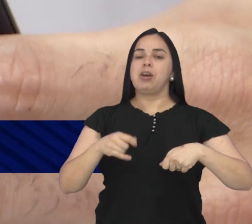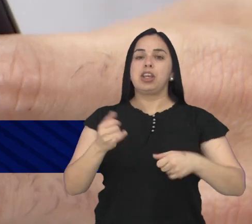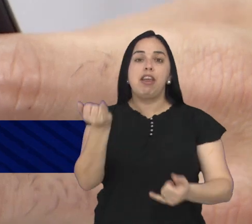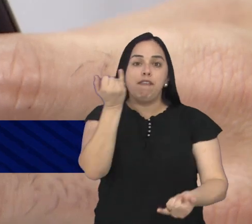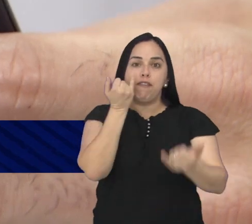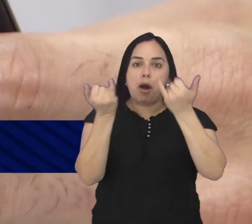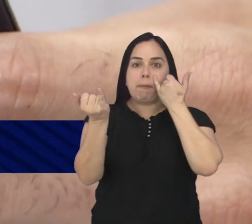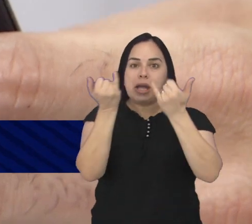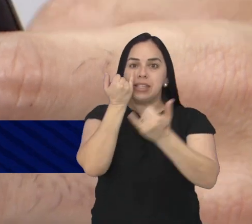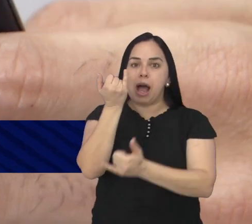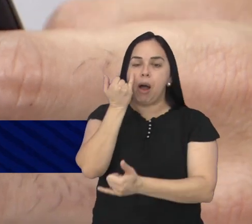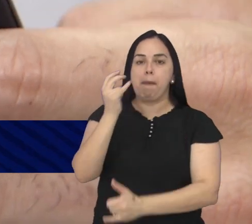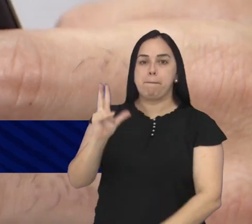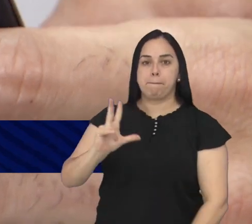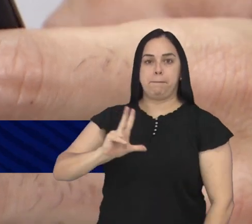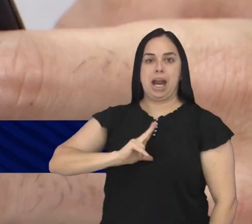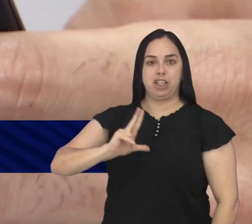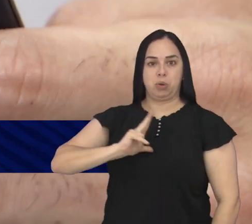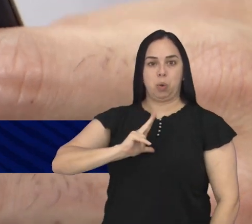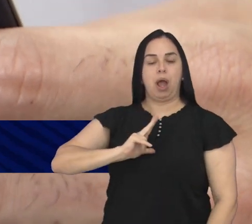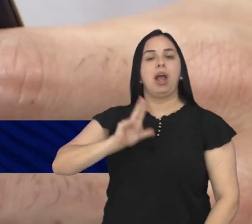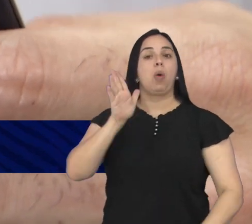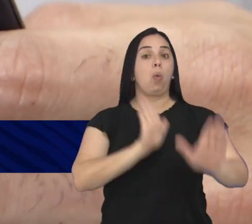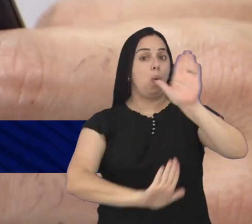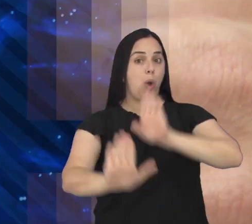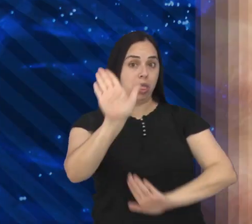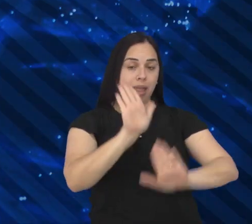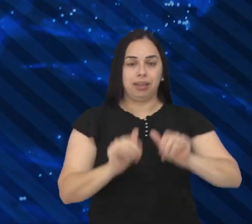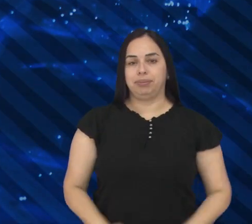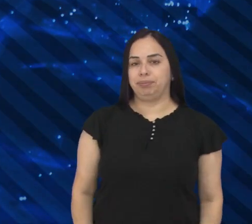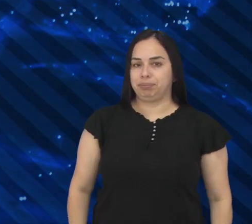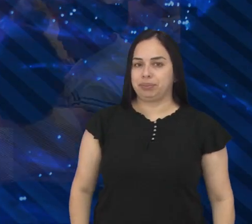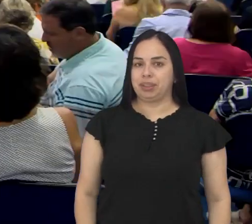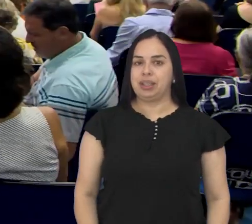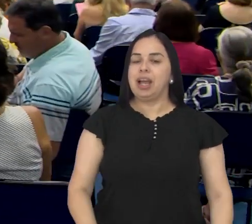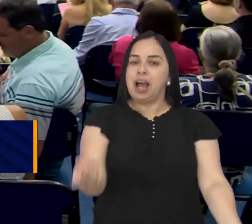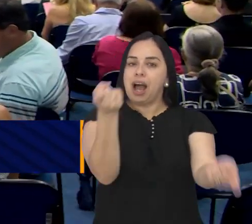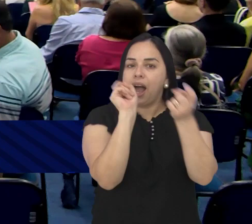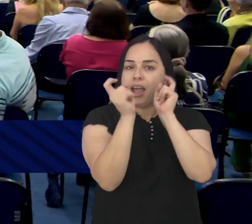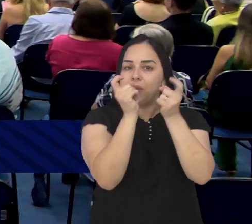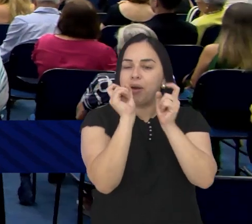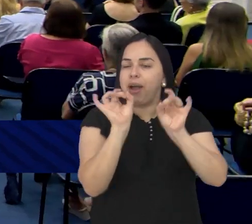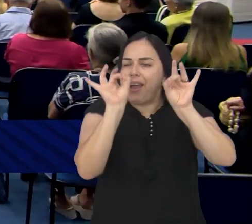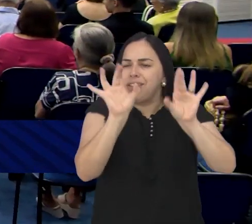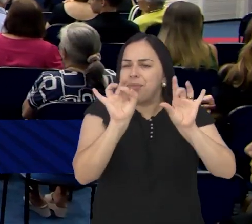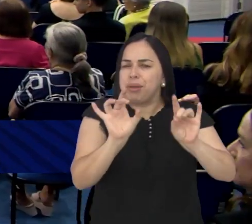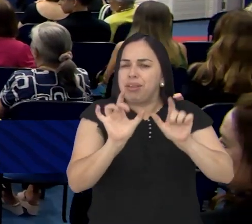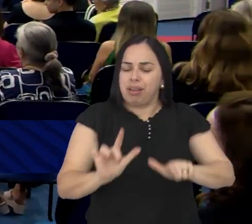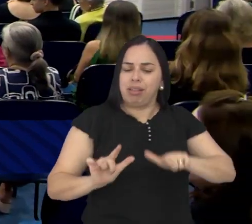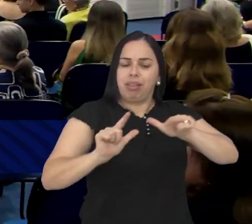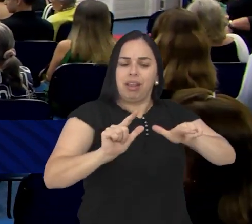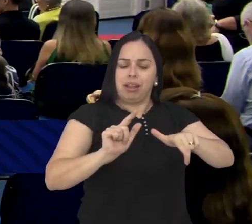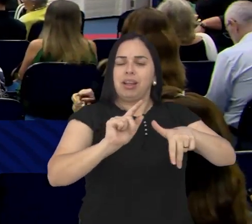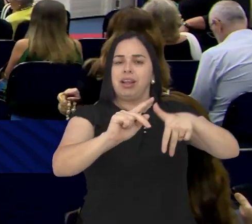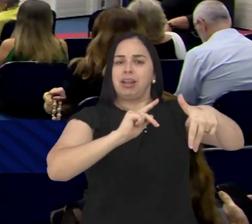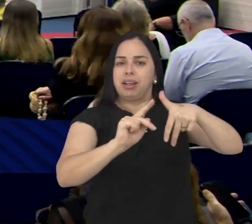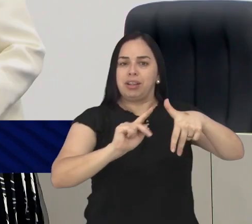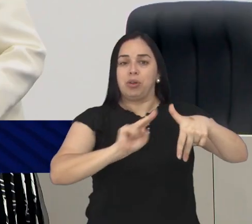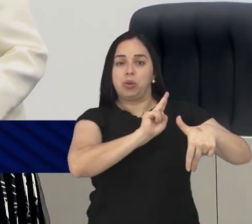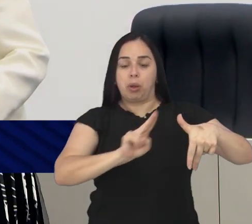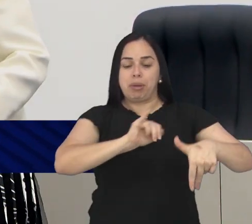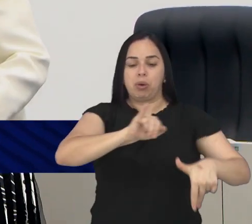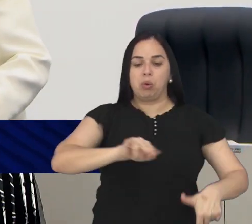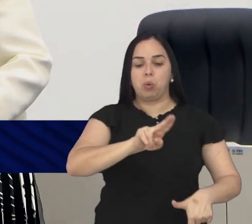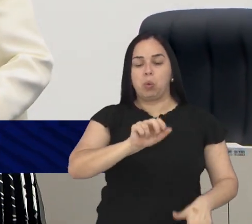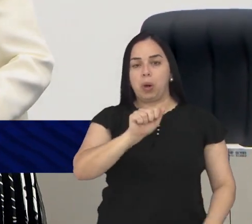cuidados com os nossos dados nas redes sociais e internet. Sessão solene concede título de cidadão joseense